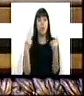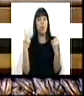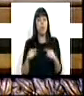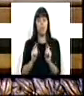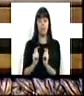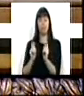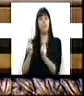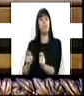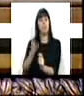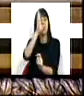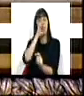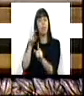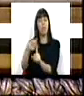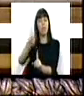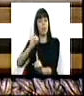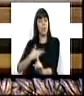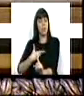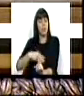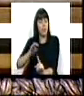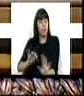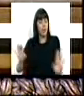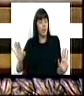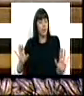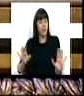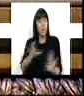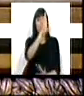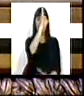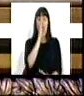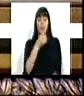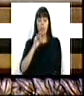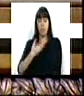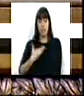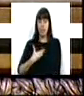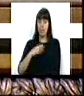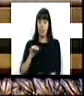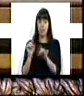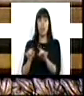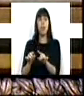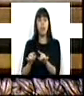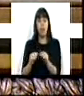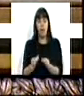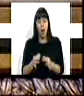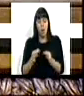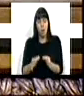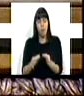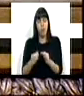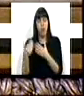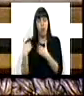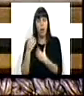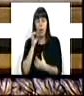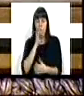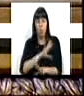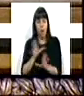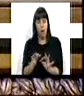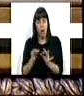ser atribuída ao Governo PSD-CDS. O Governo PSD-CDS andou a adiar irresponsavelmente o